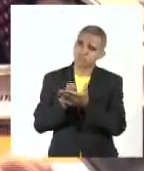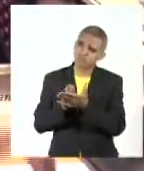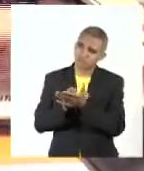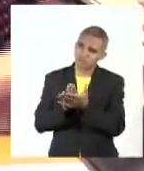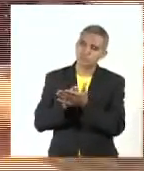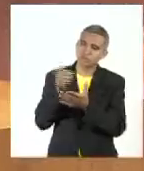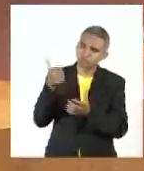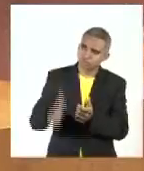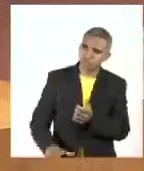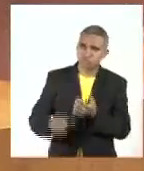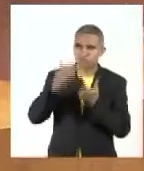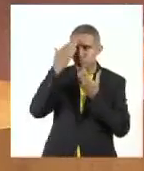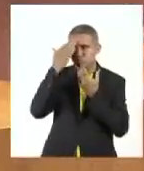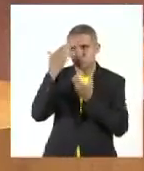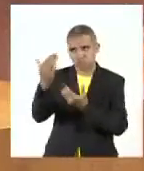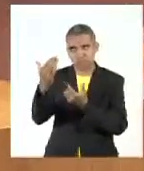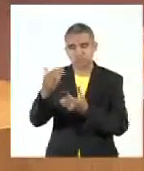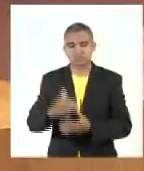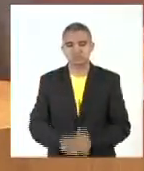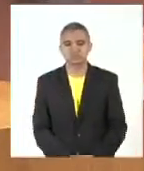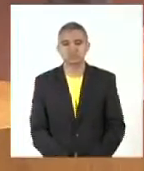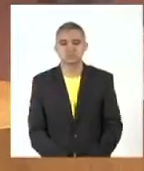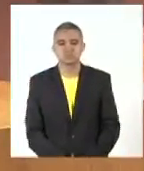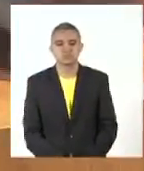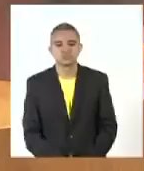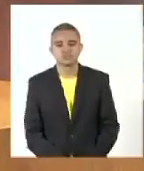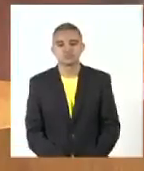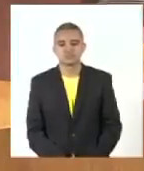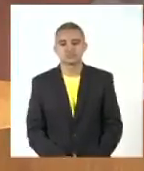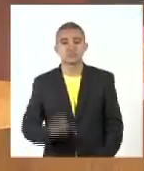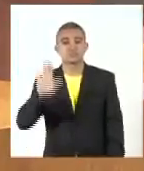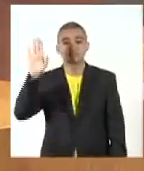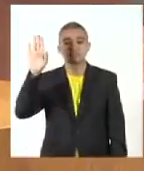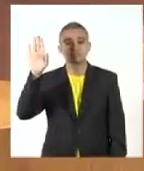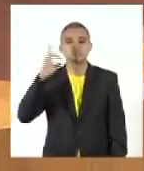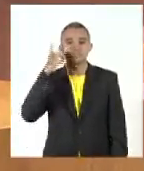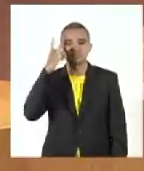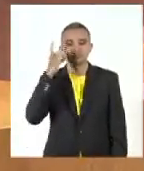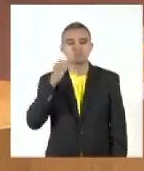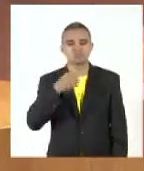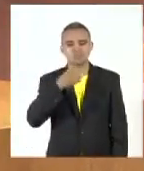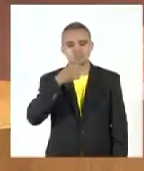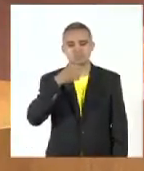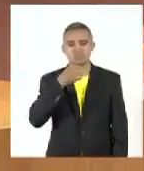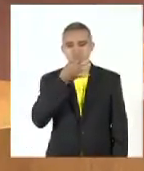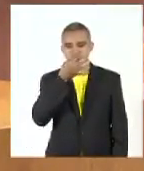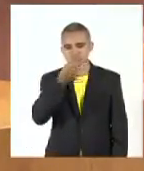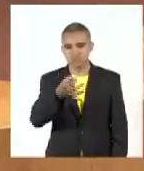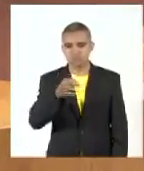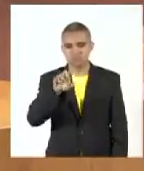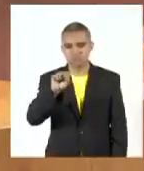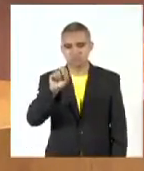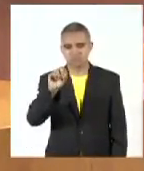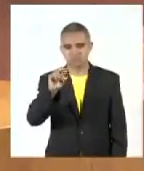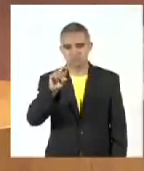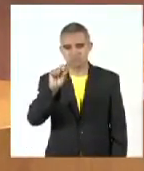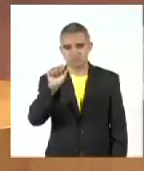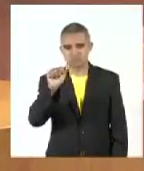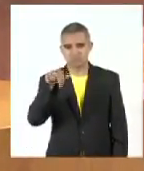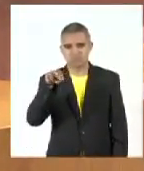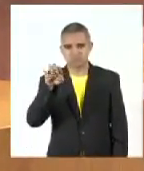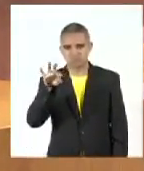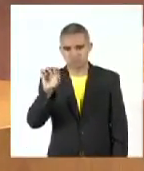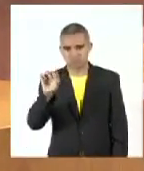obrigado. Deputado André, por gentileza, o Souza Neto também queria fazer uma parte. Obrigada, deputado Adriano. Tem todo o meu